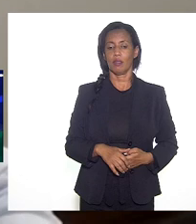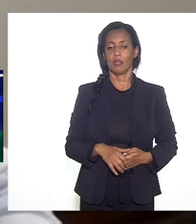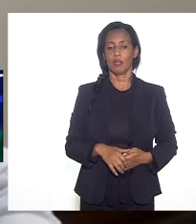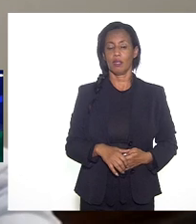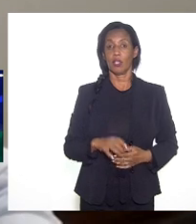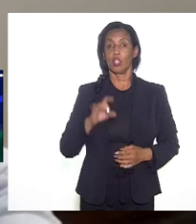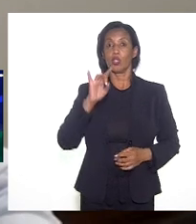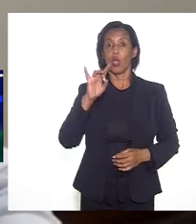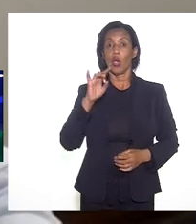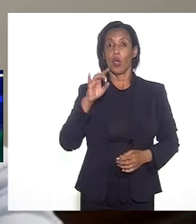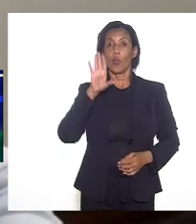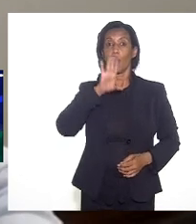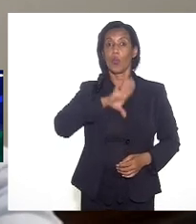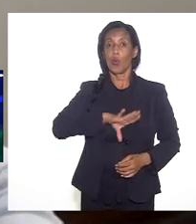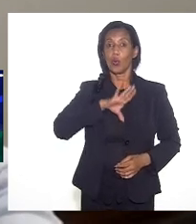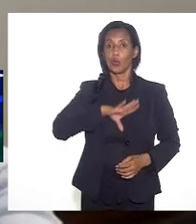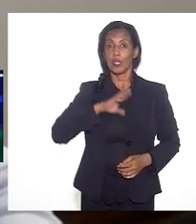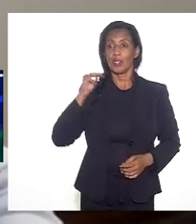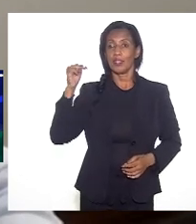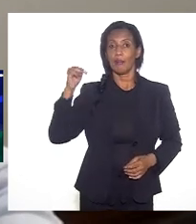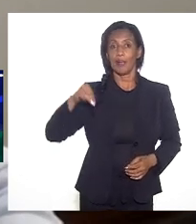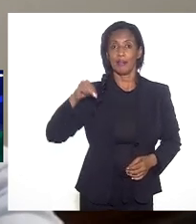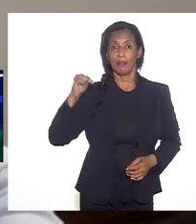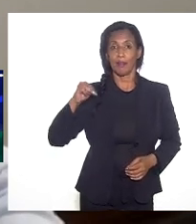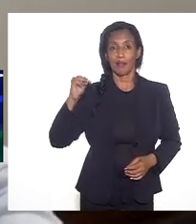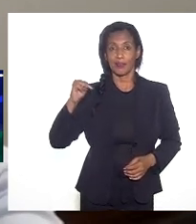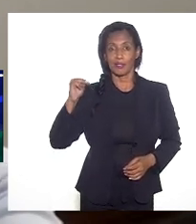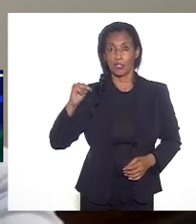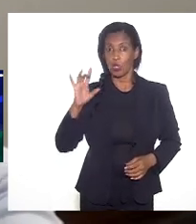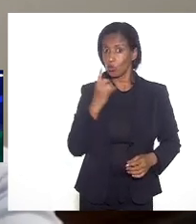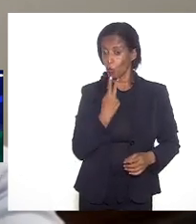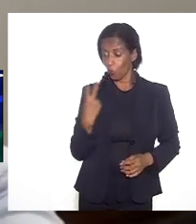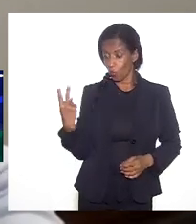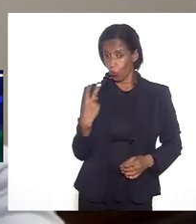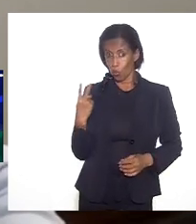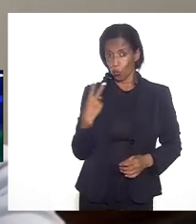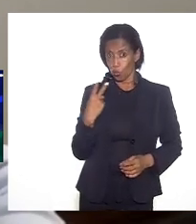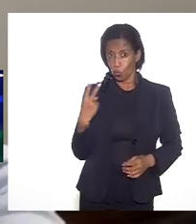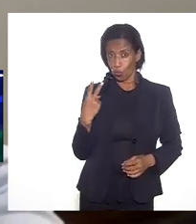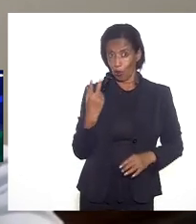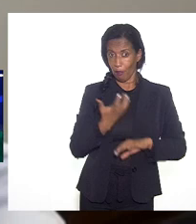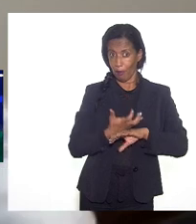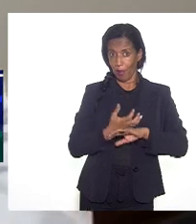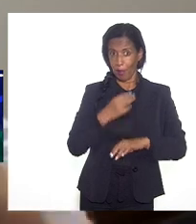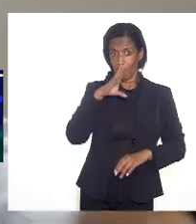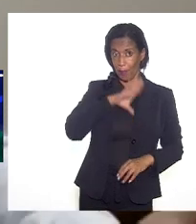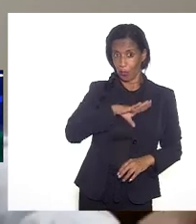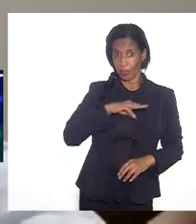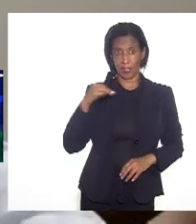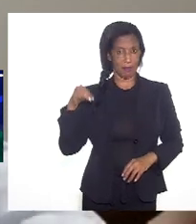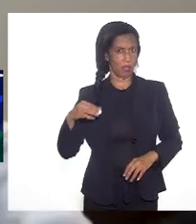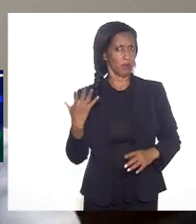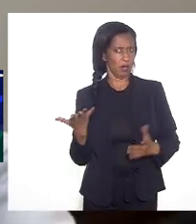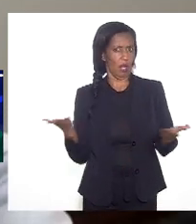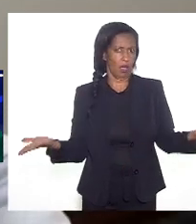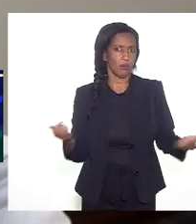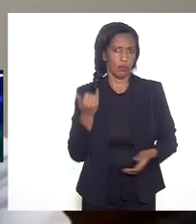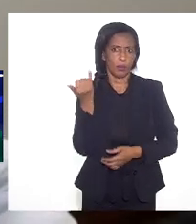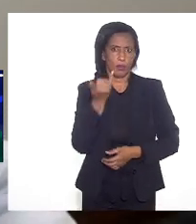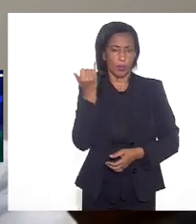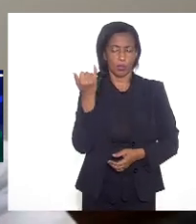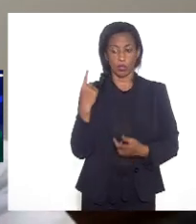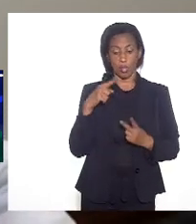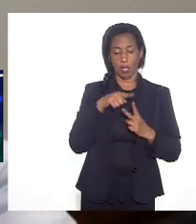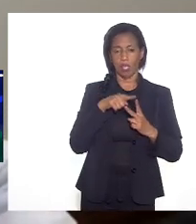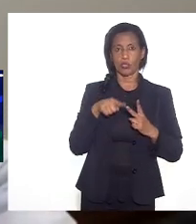a língua portuguesa e a matemática, apenas essas duas disciplinas, que são muito importantes, por óbvio, mas